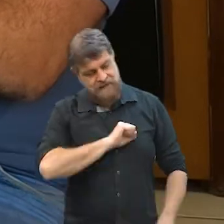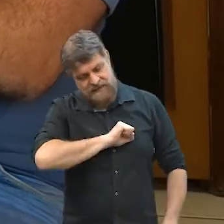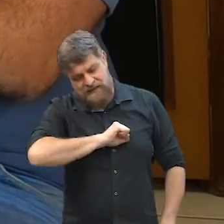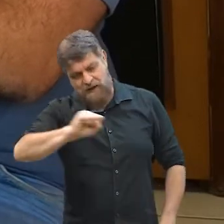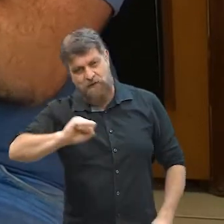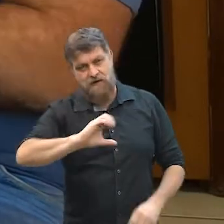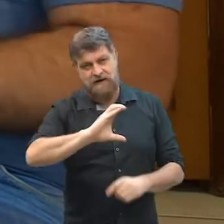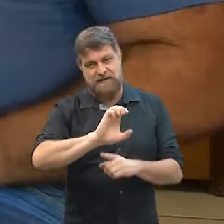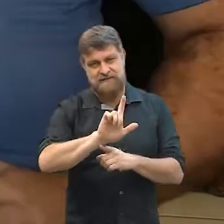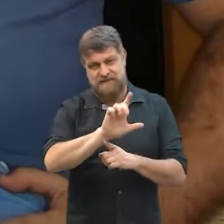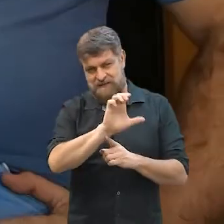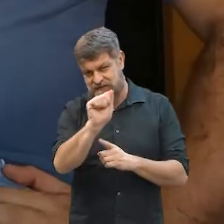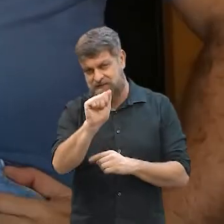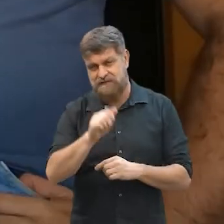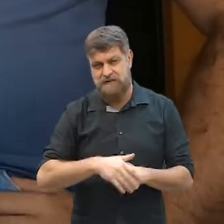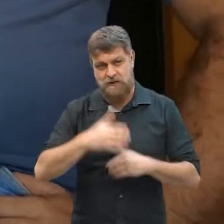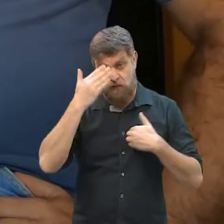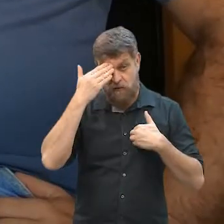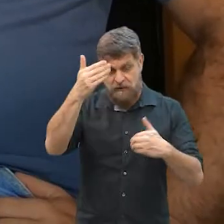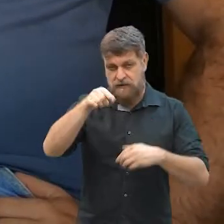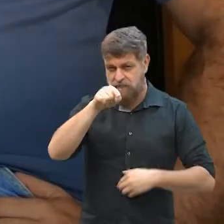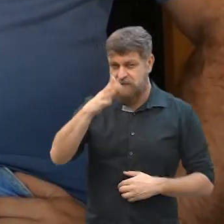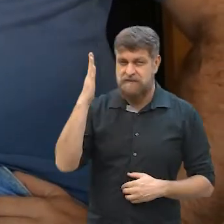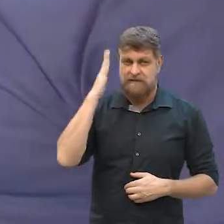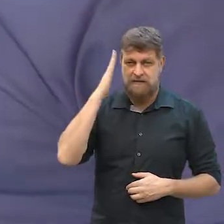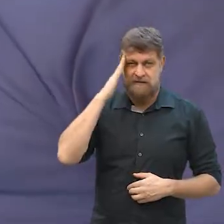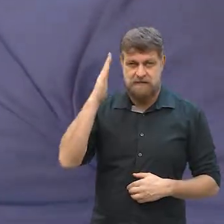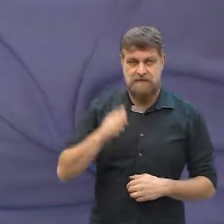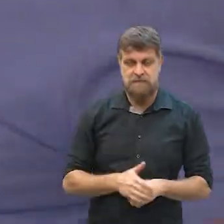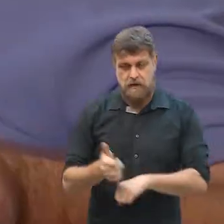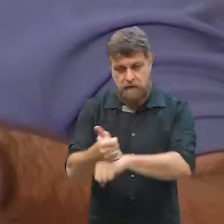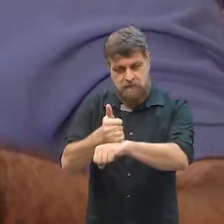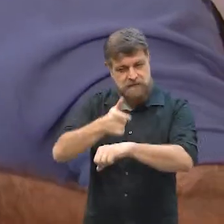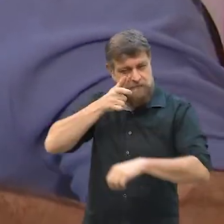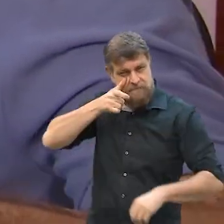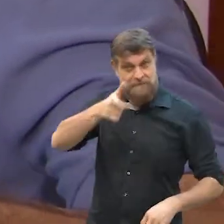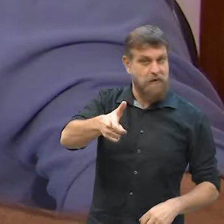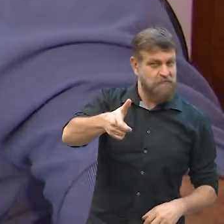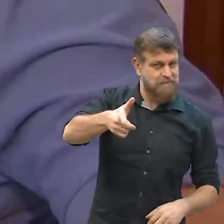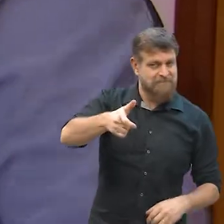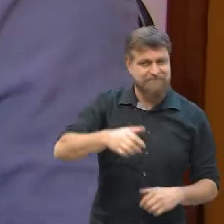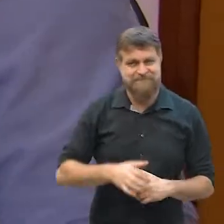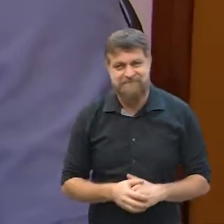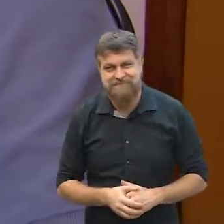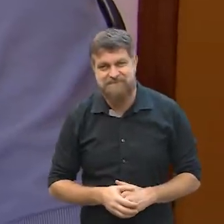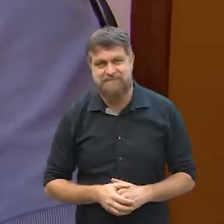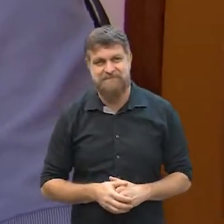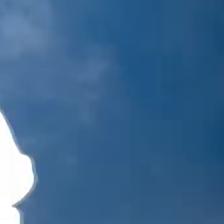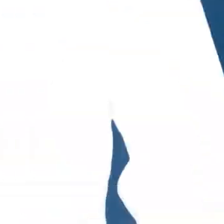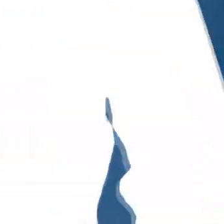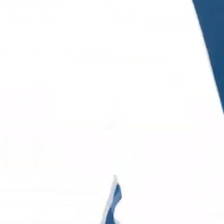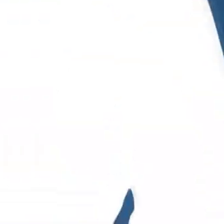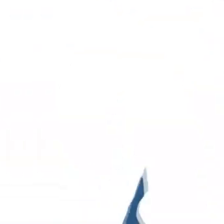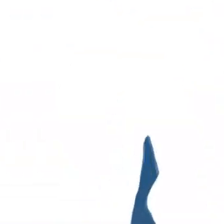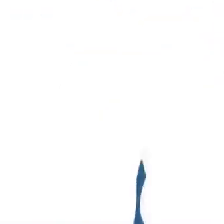bom? Obrigada. Então já sabe, né, pessoal? Se liga na profissão.